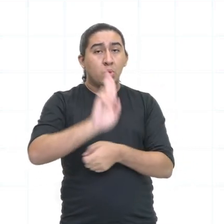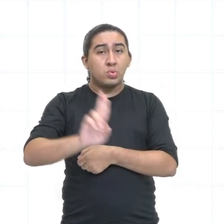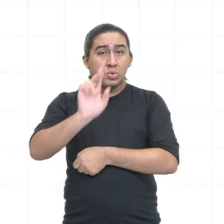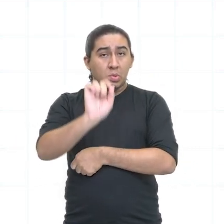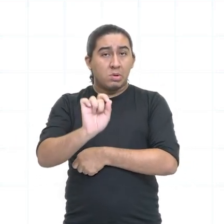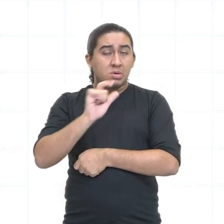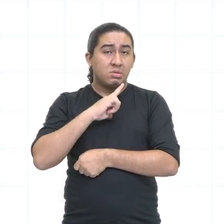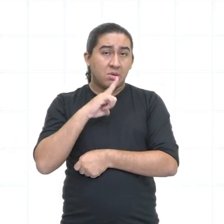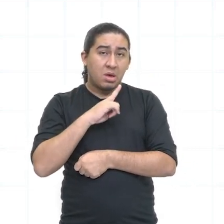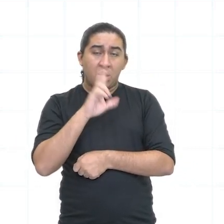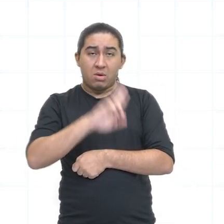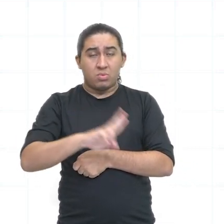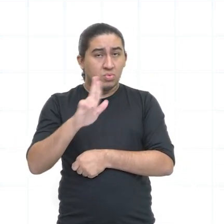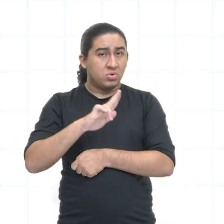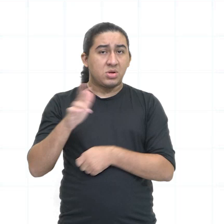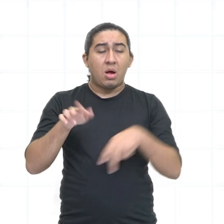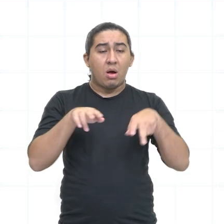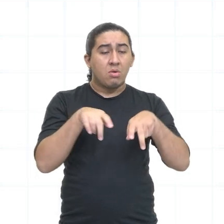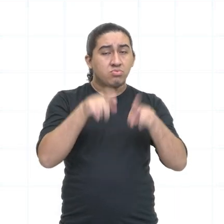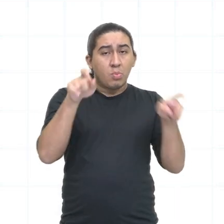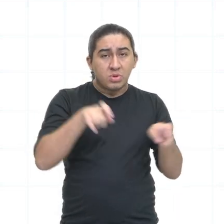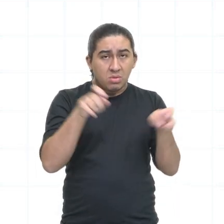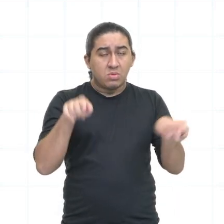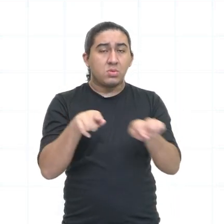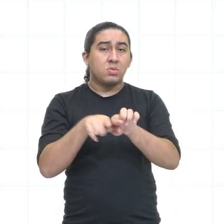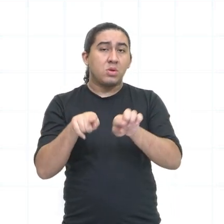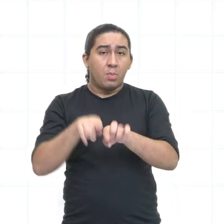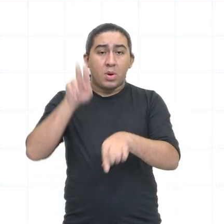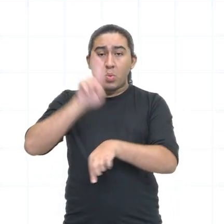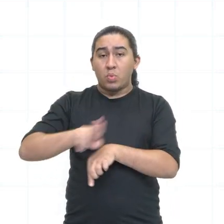do computador e também é utilizado